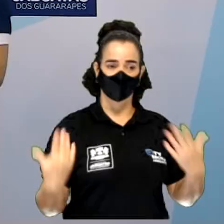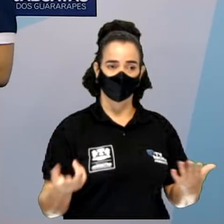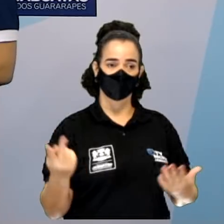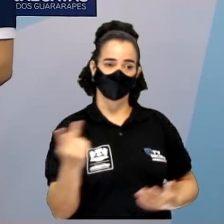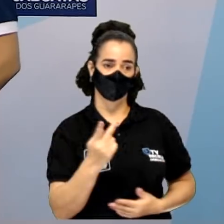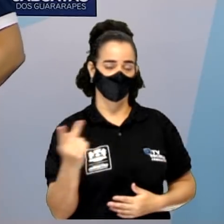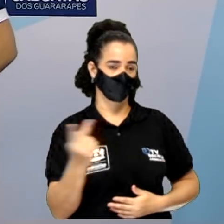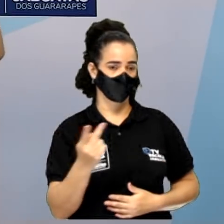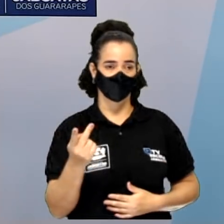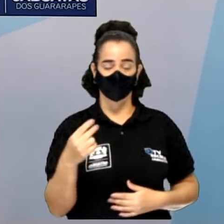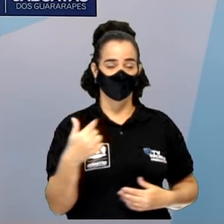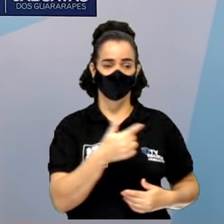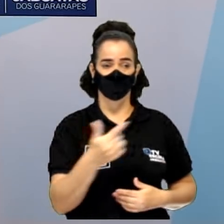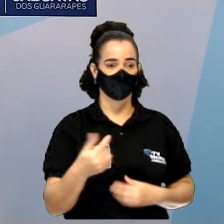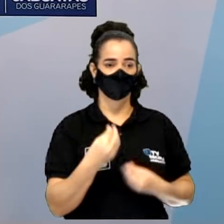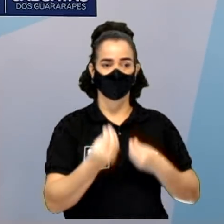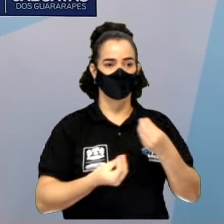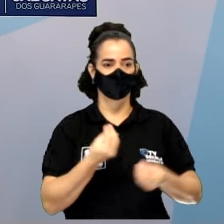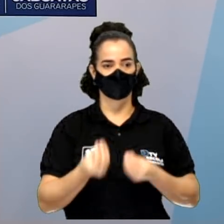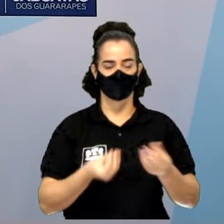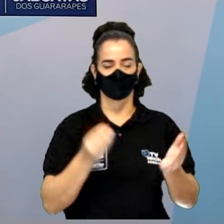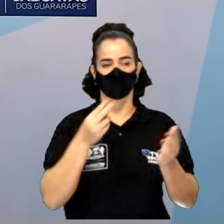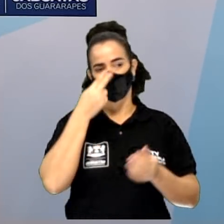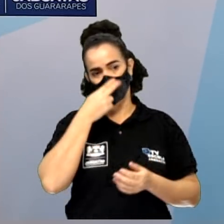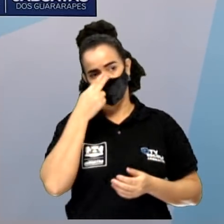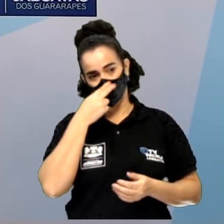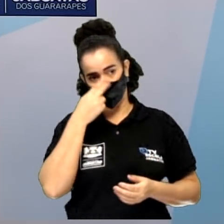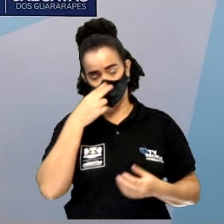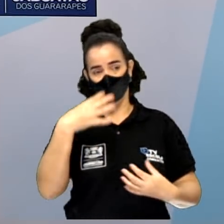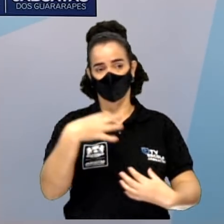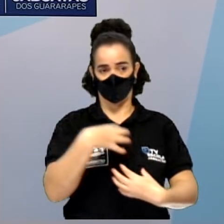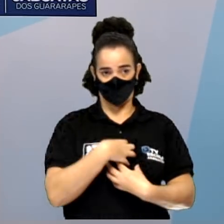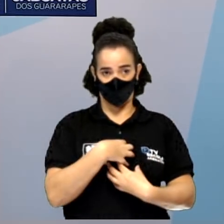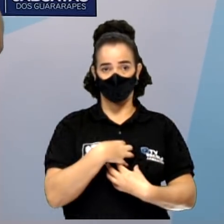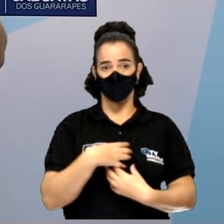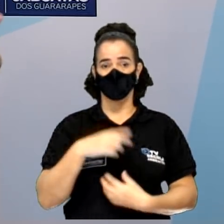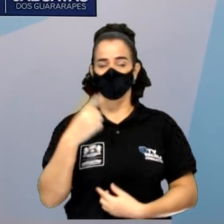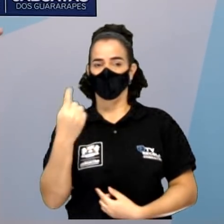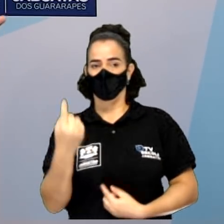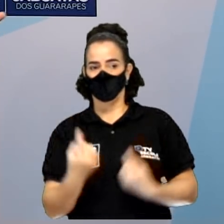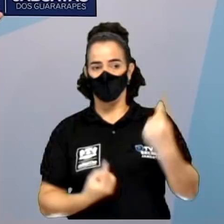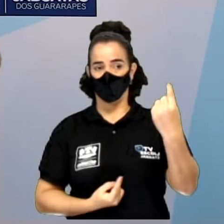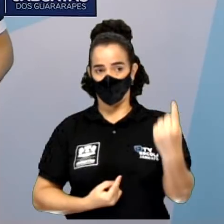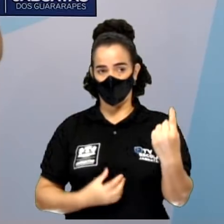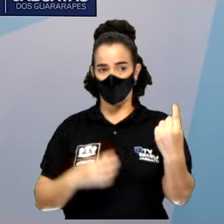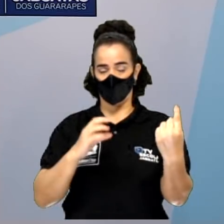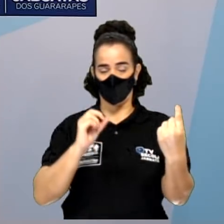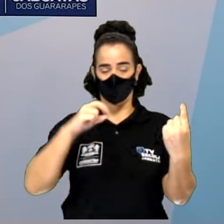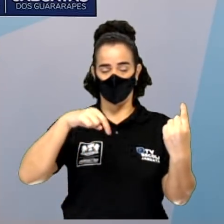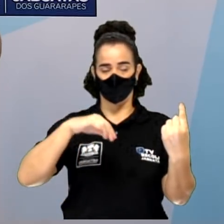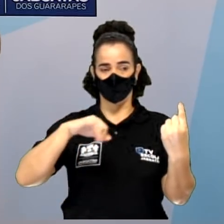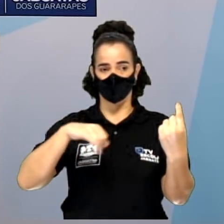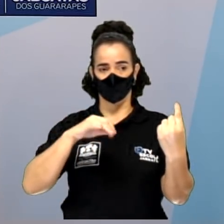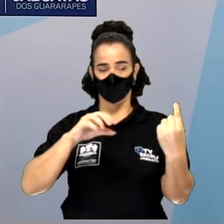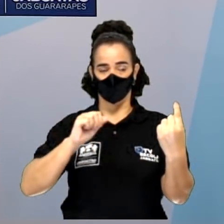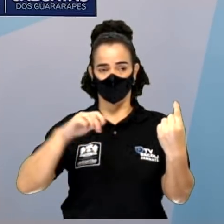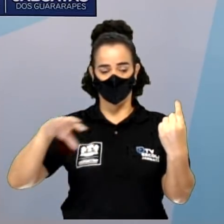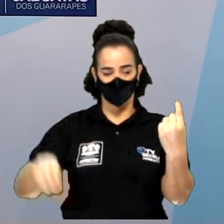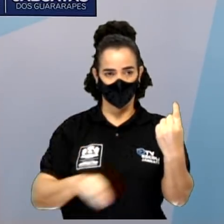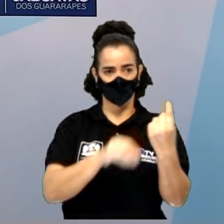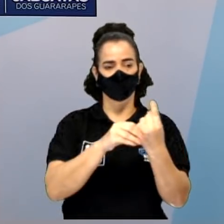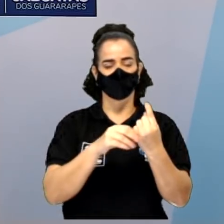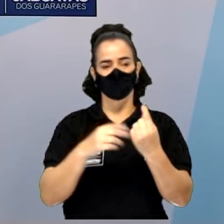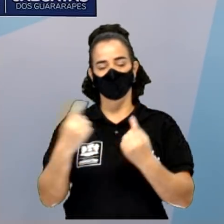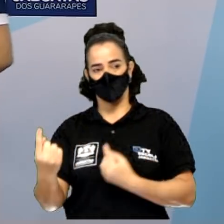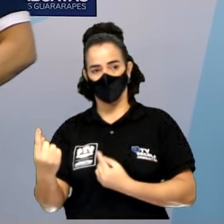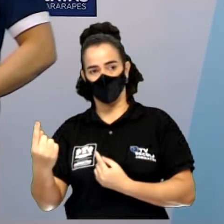dá para a gente dizer que eles apresentam a mesma função sintática. Um deles é conjunção subordinativa integrante e o outro é pronome